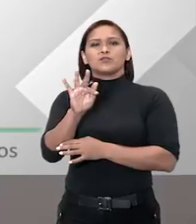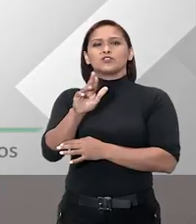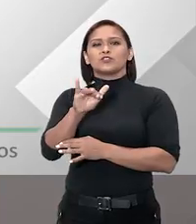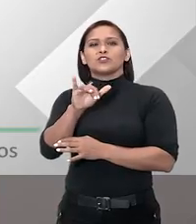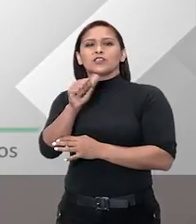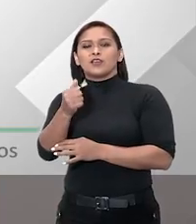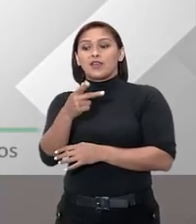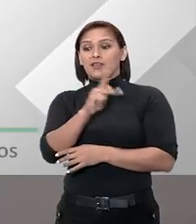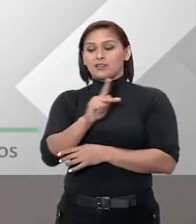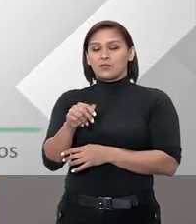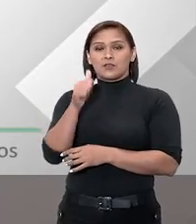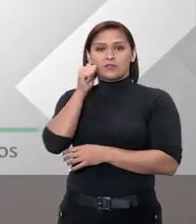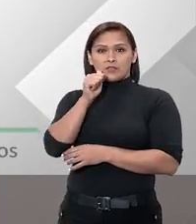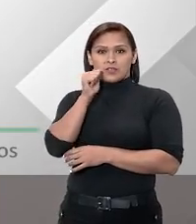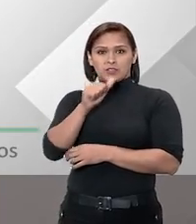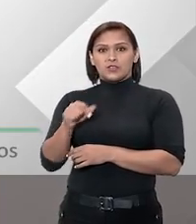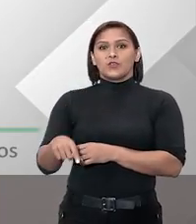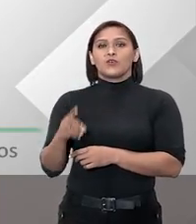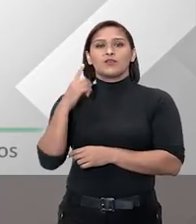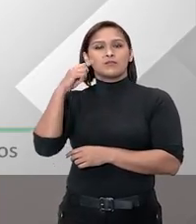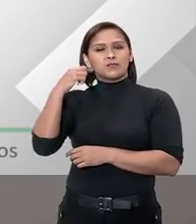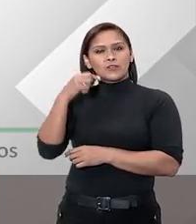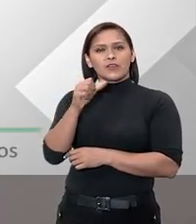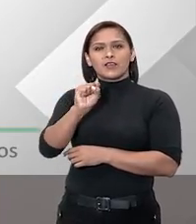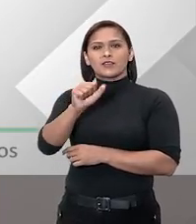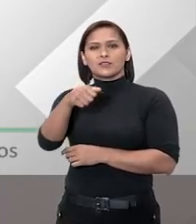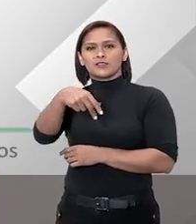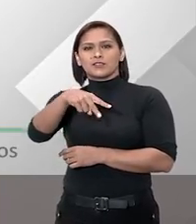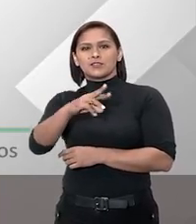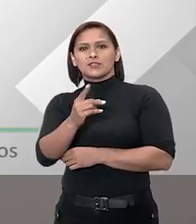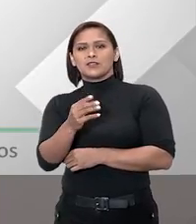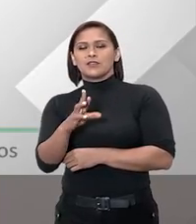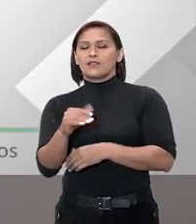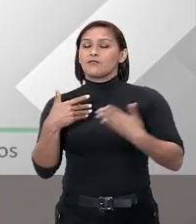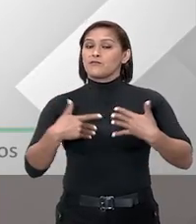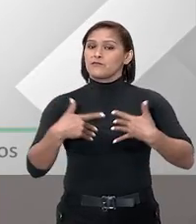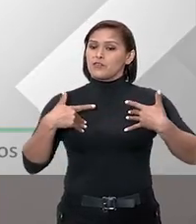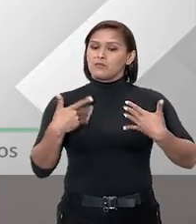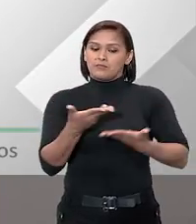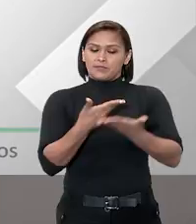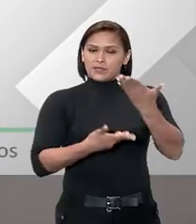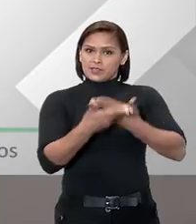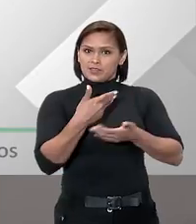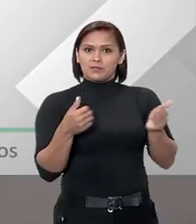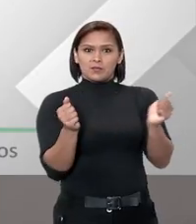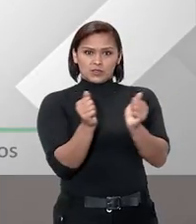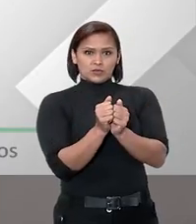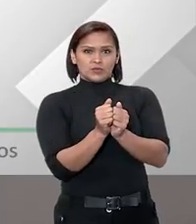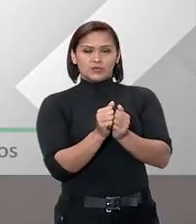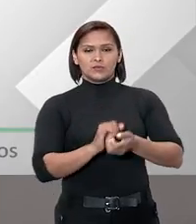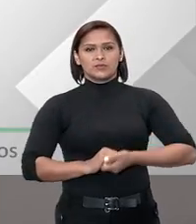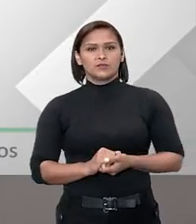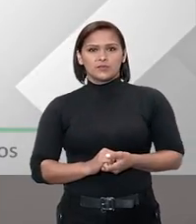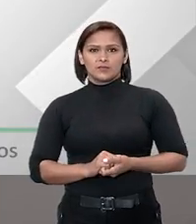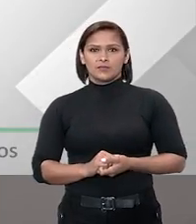da professora e advogada, doutora Sandra. Foi um prazer estar com vocês nesse